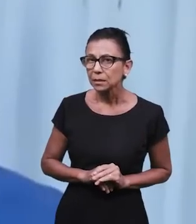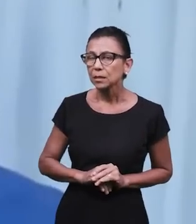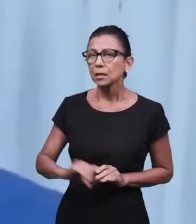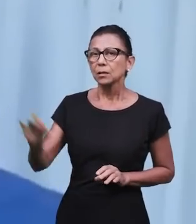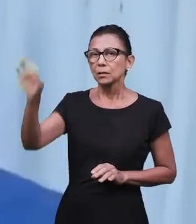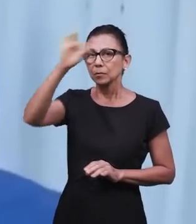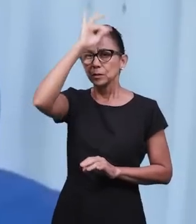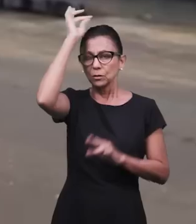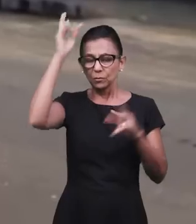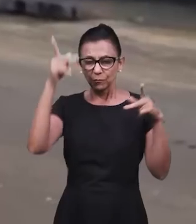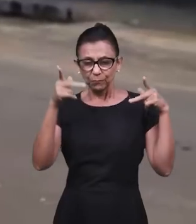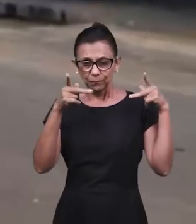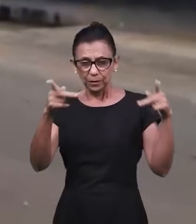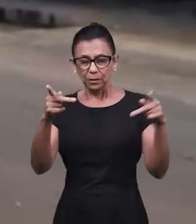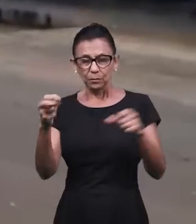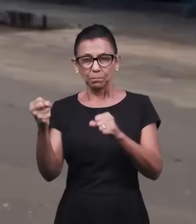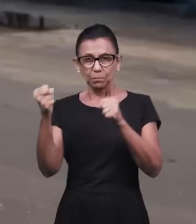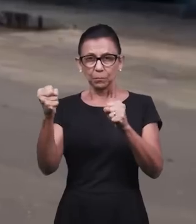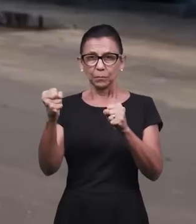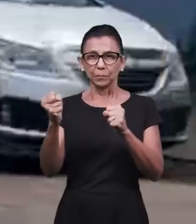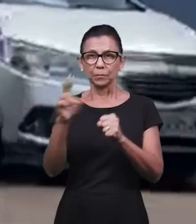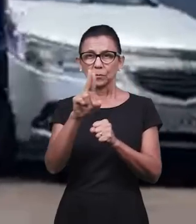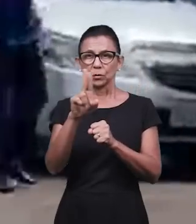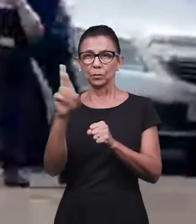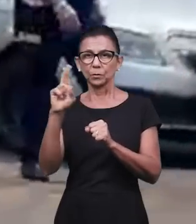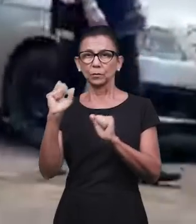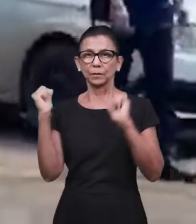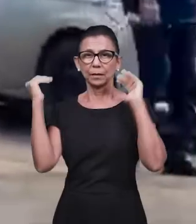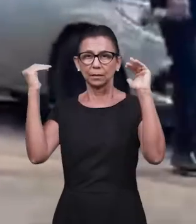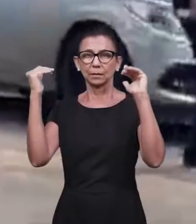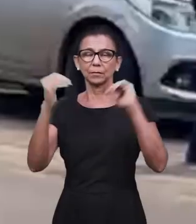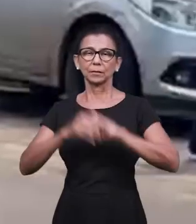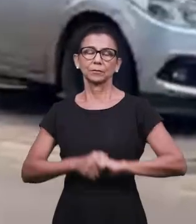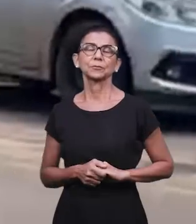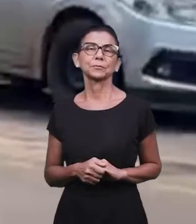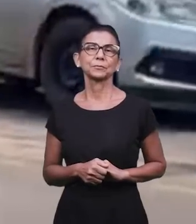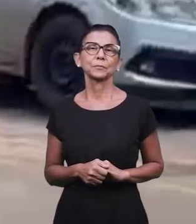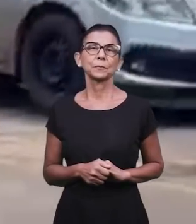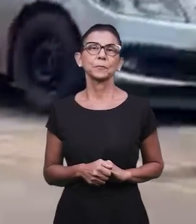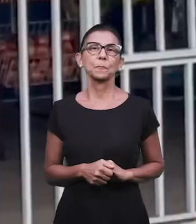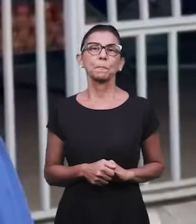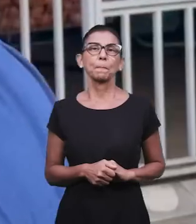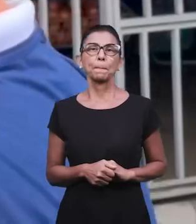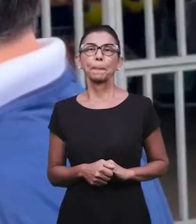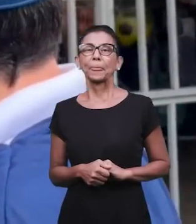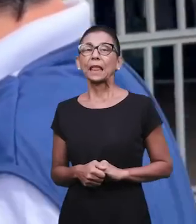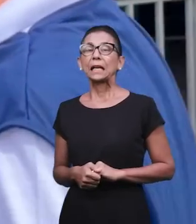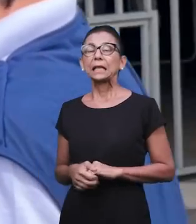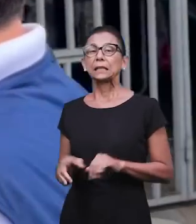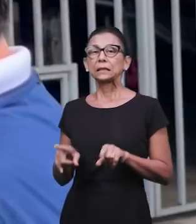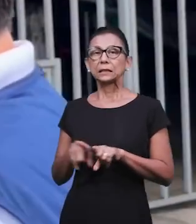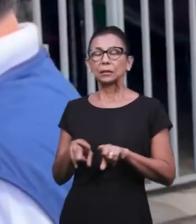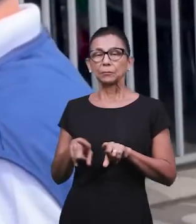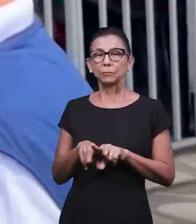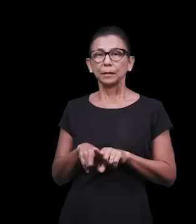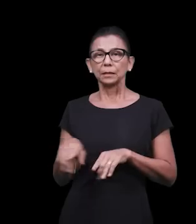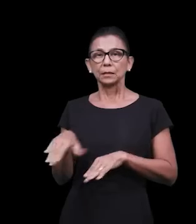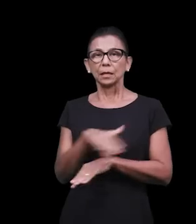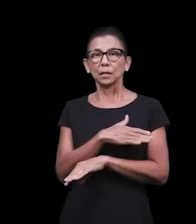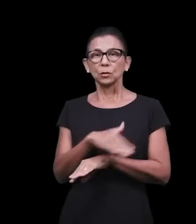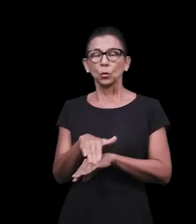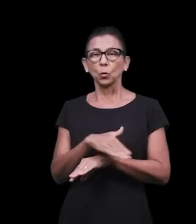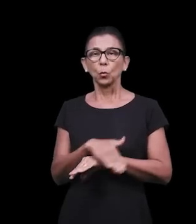as vidas foram visitadas e o nome do Senhor foi glorificado. Os irmãos percorreram as vias ali principais